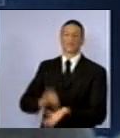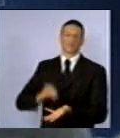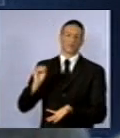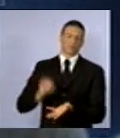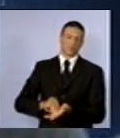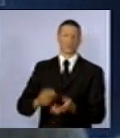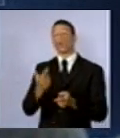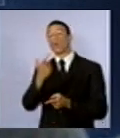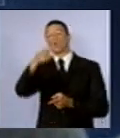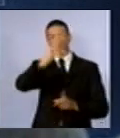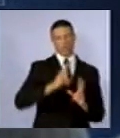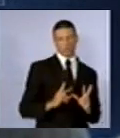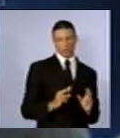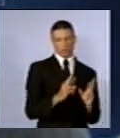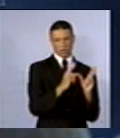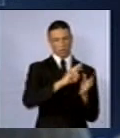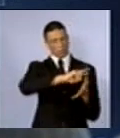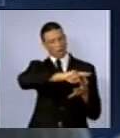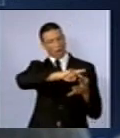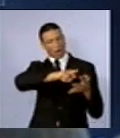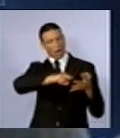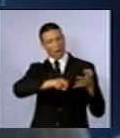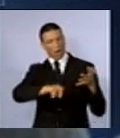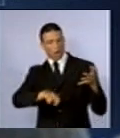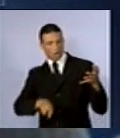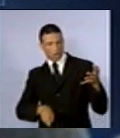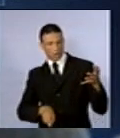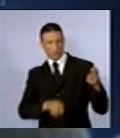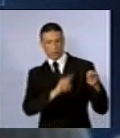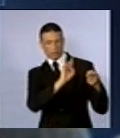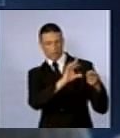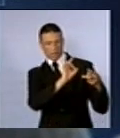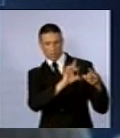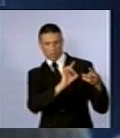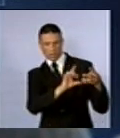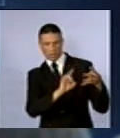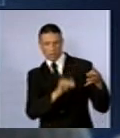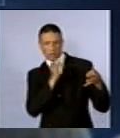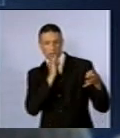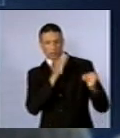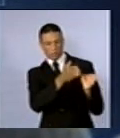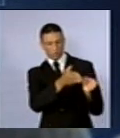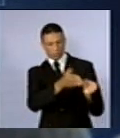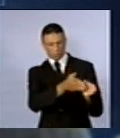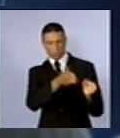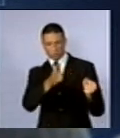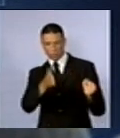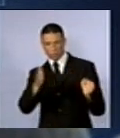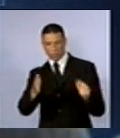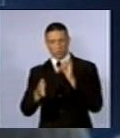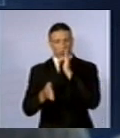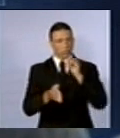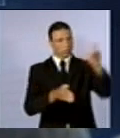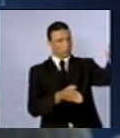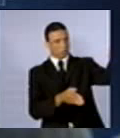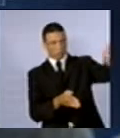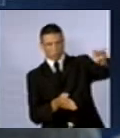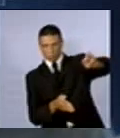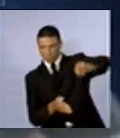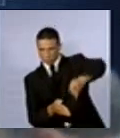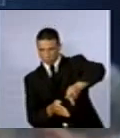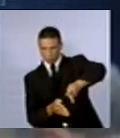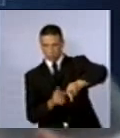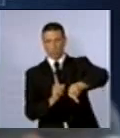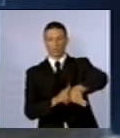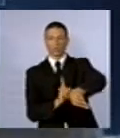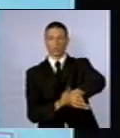que necessitam, ou assim funcionam, com um período de latência, uma vez a exposição decorre um